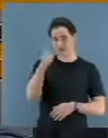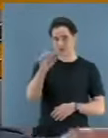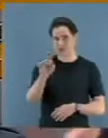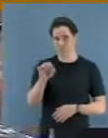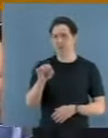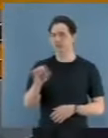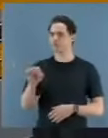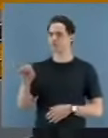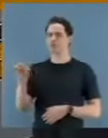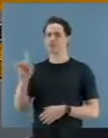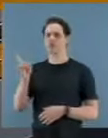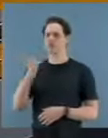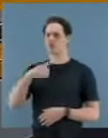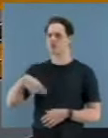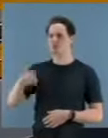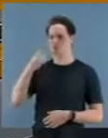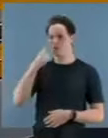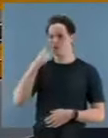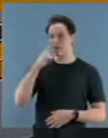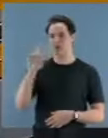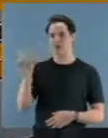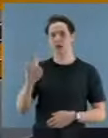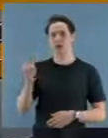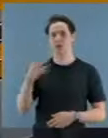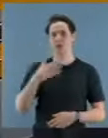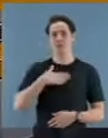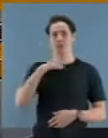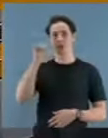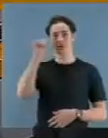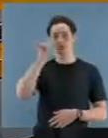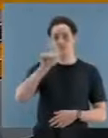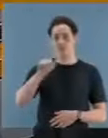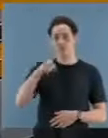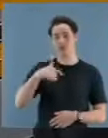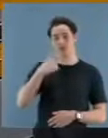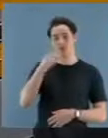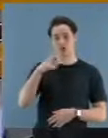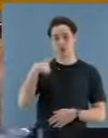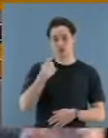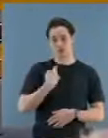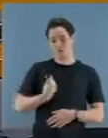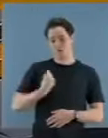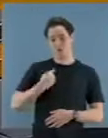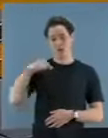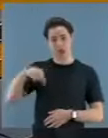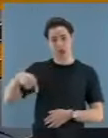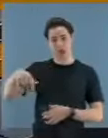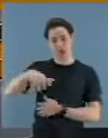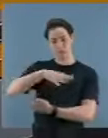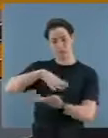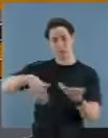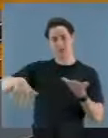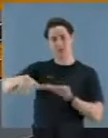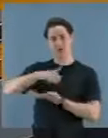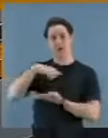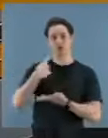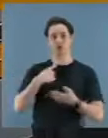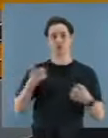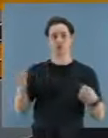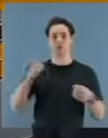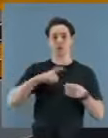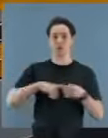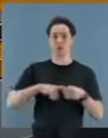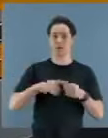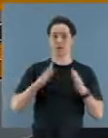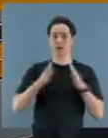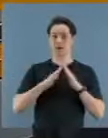fui assistir não. A minha esposa comentou. Nós estamos aqui, é na bagaceira. Nós estamos voltando para casa agora. E